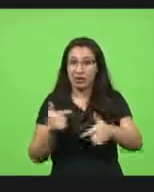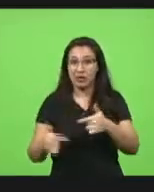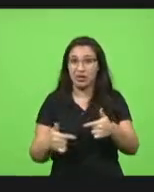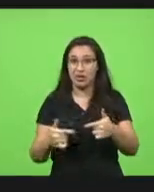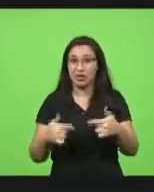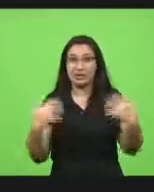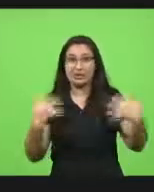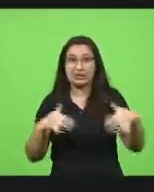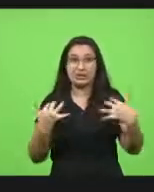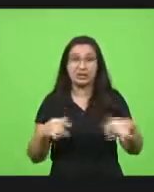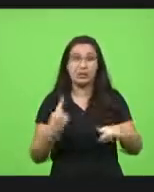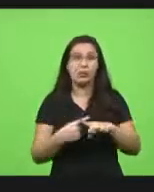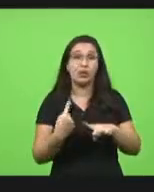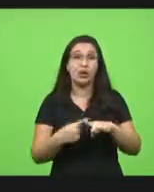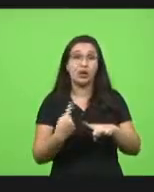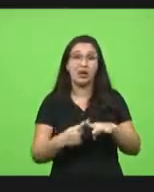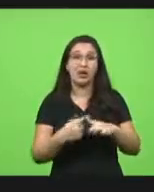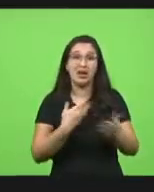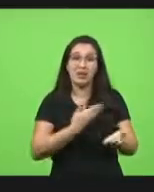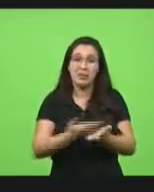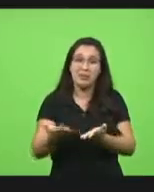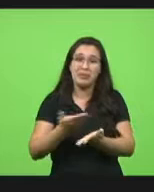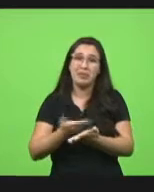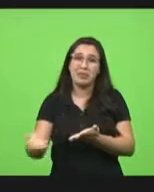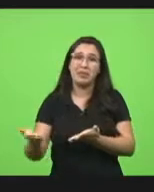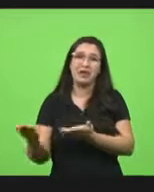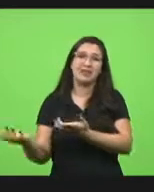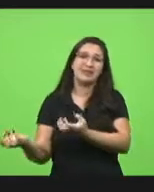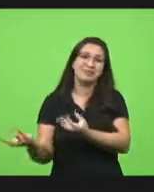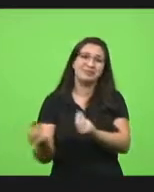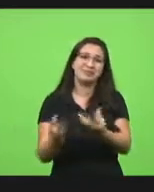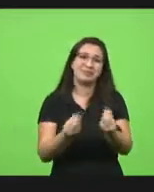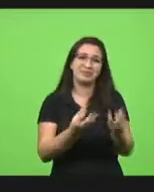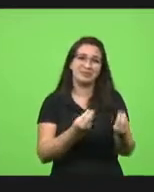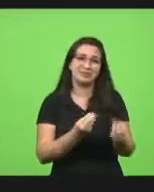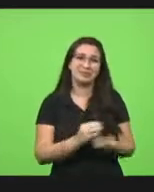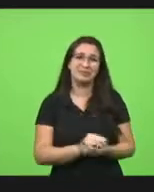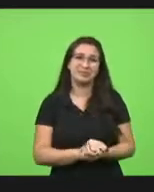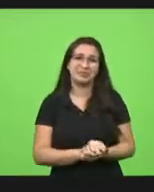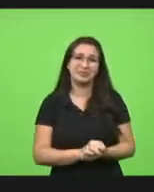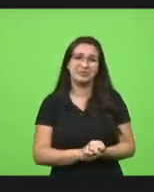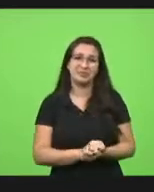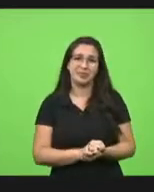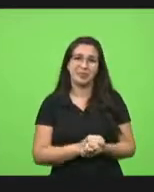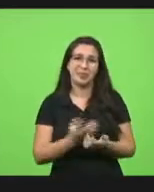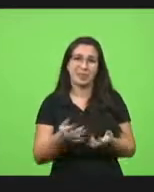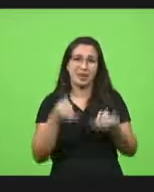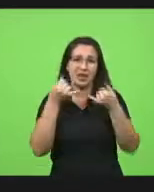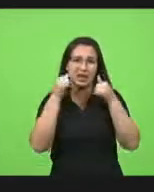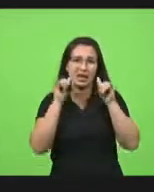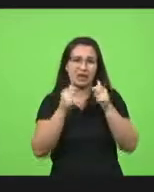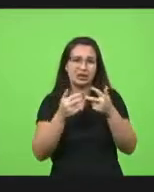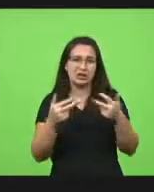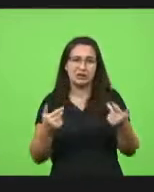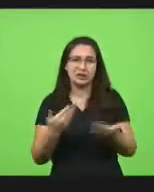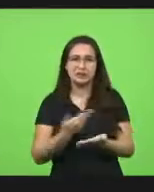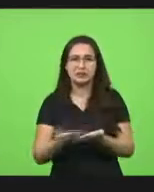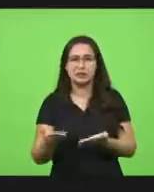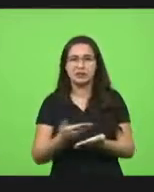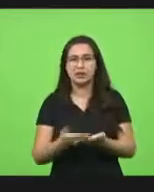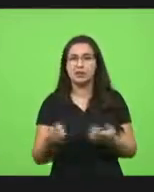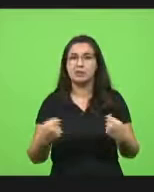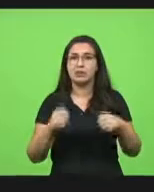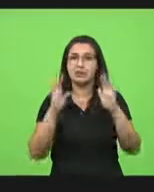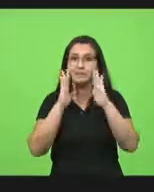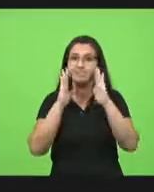perdendo a safra, perdendo produção, perdendo qualidade da silagem para o gado. Então é algo que a gente precisa estar atento.